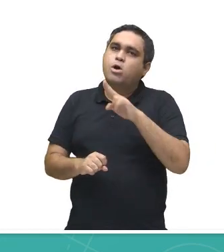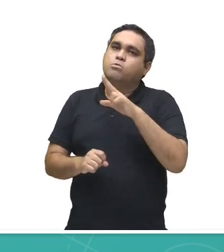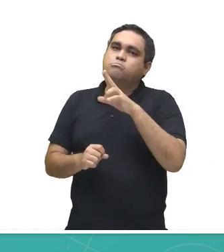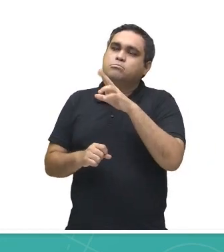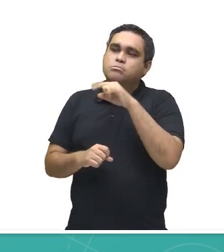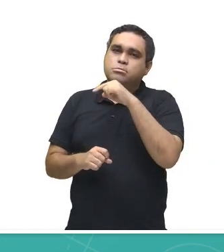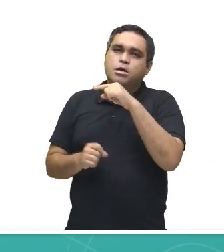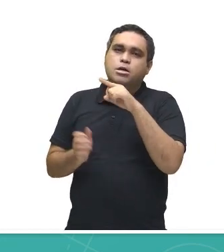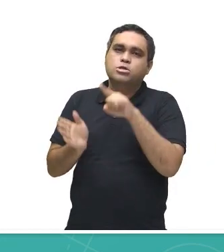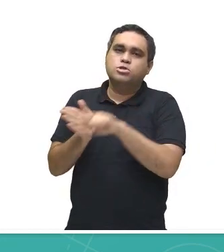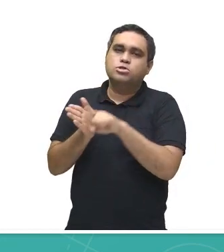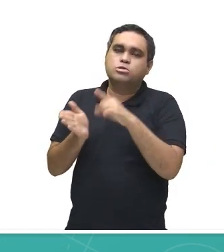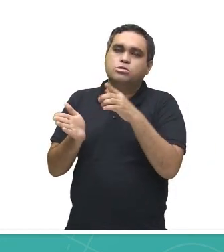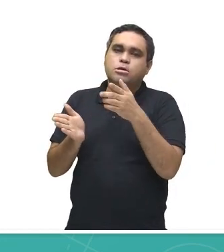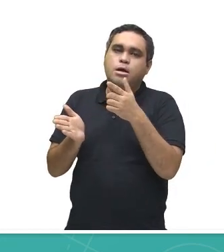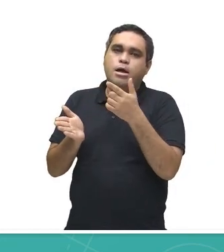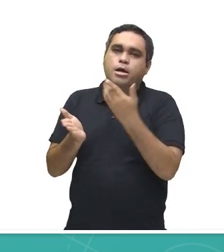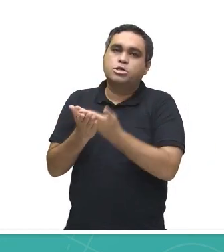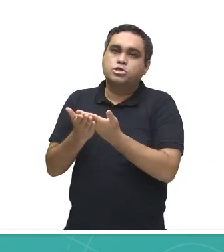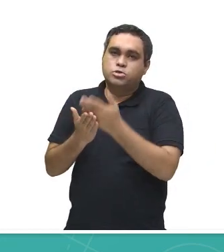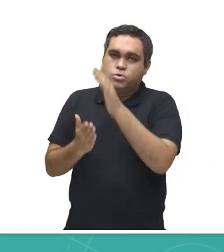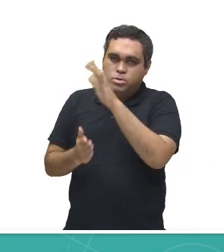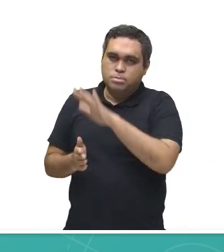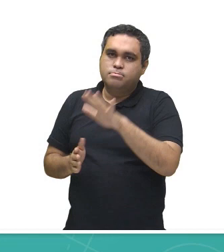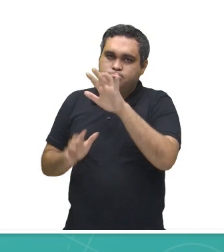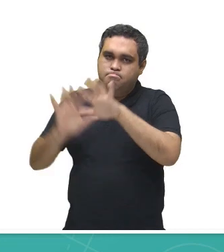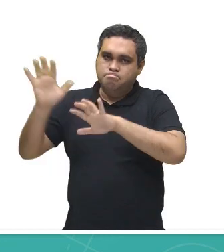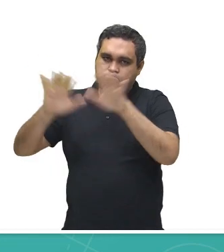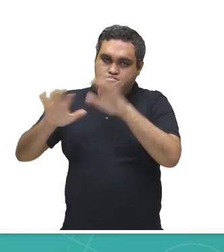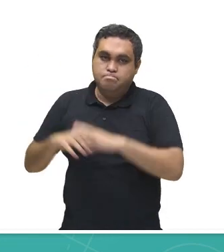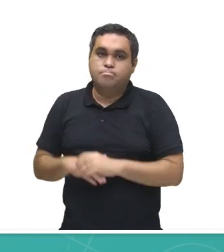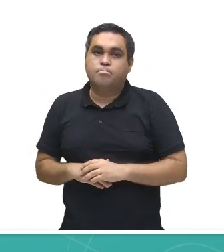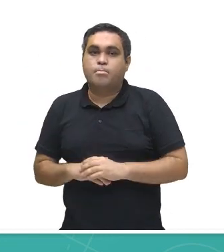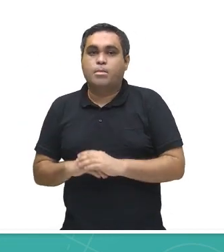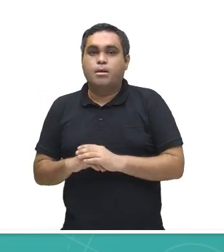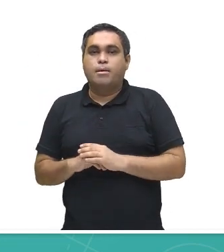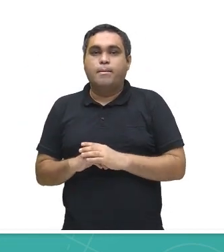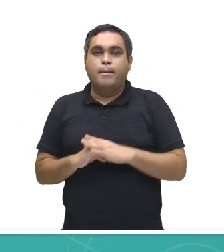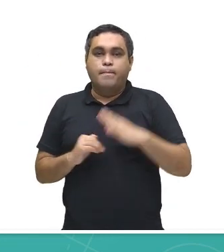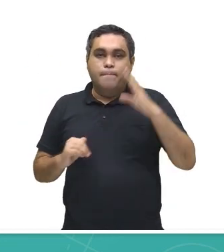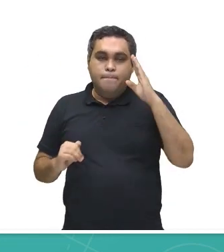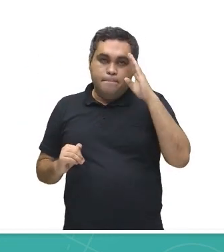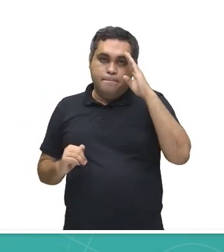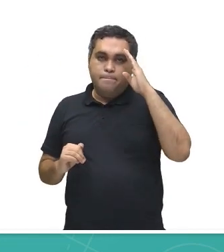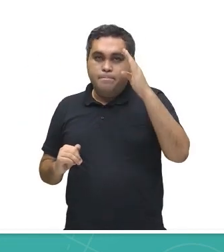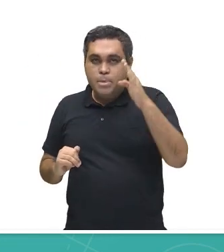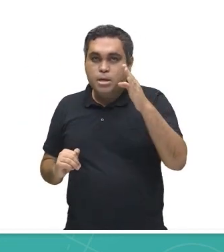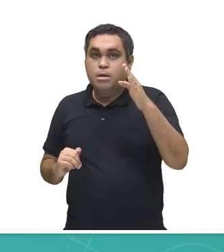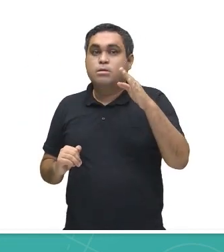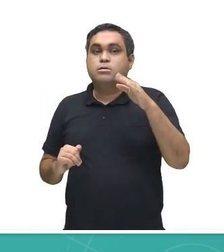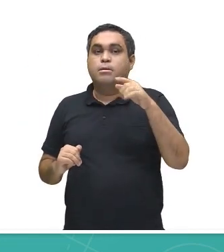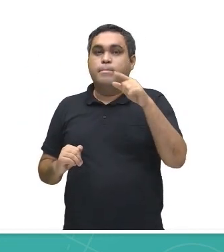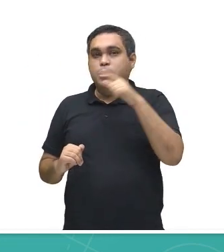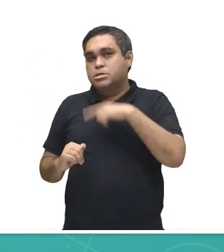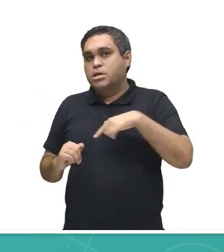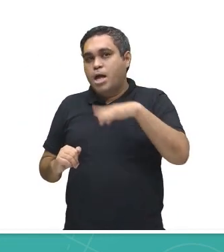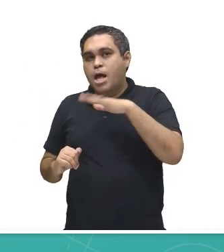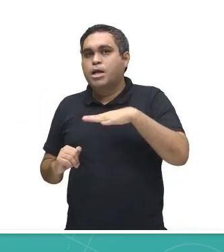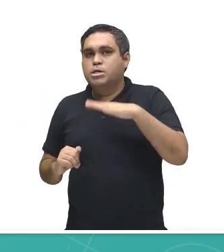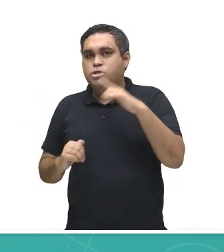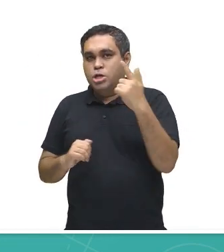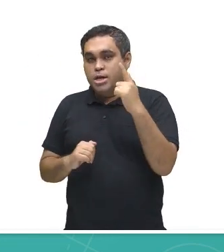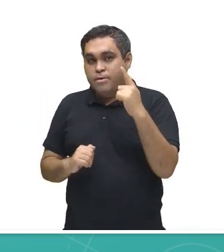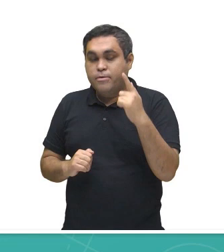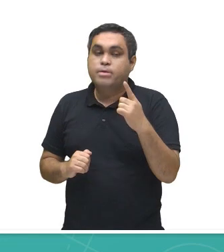Principalmente em publicações geográficas, tá? Com esses estudos feitos através desses complexos regionais. Foi